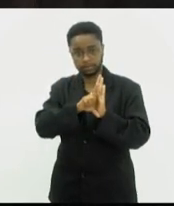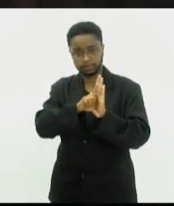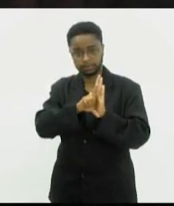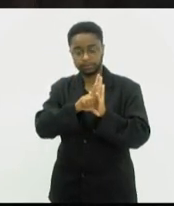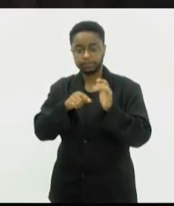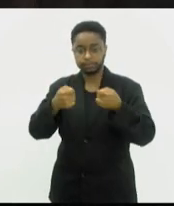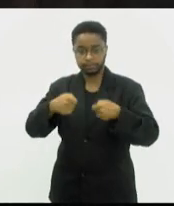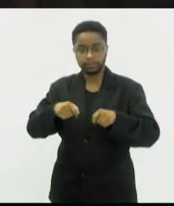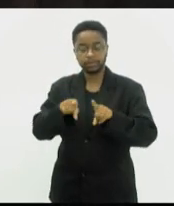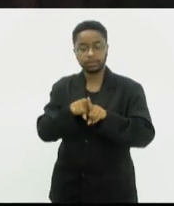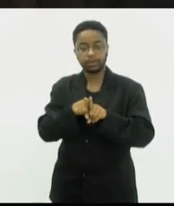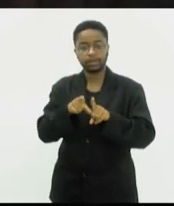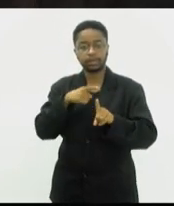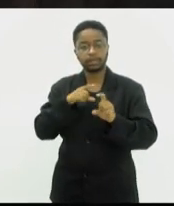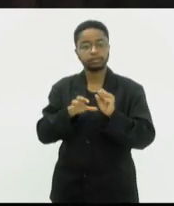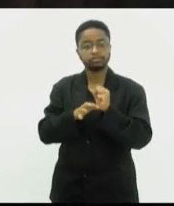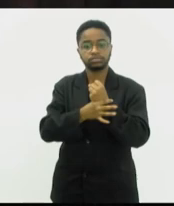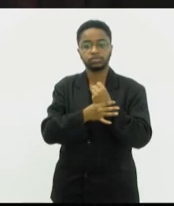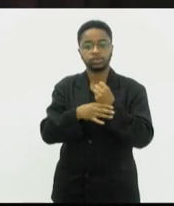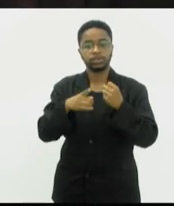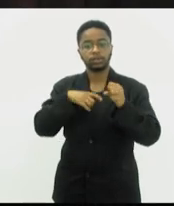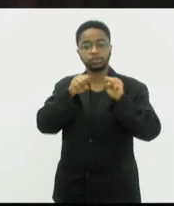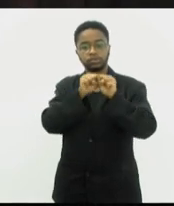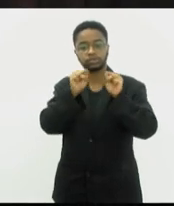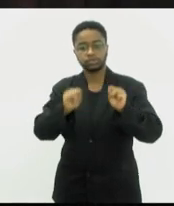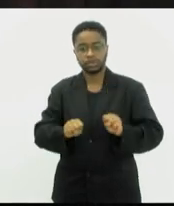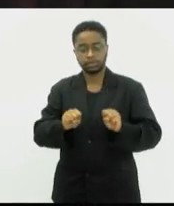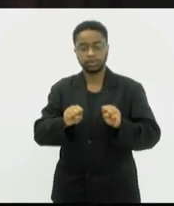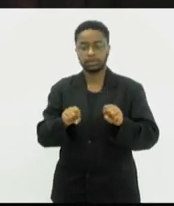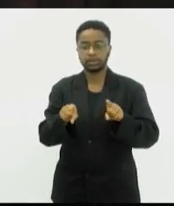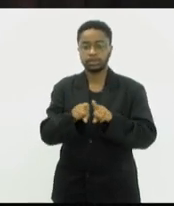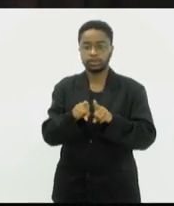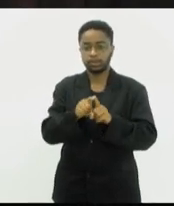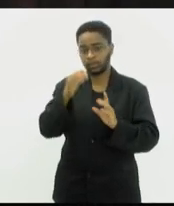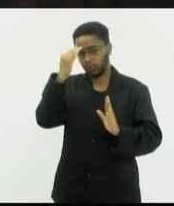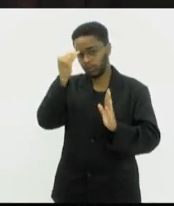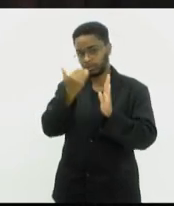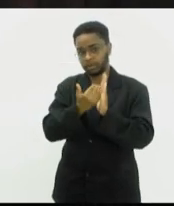tem que ter a garantia de um sistema que também a cumpra.